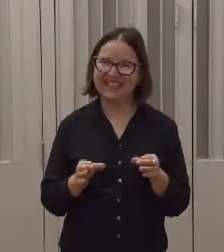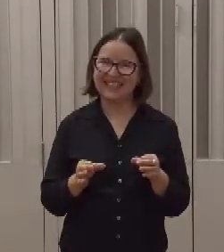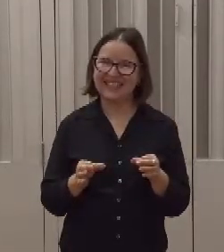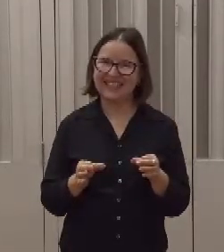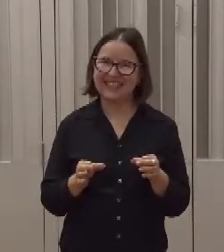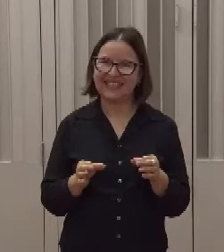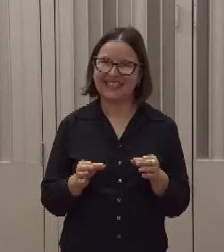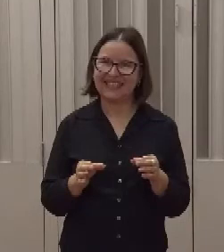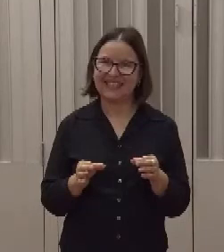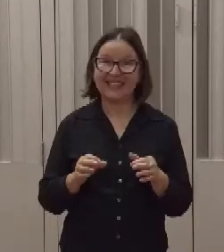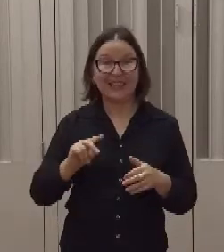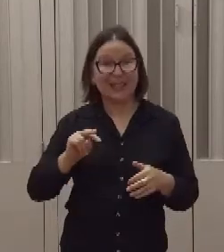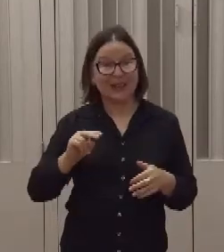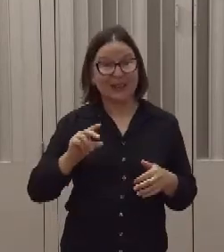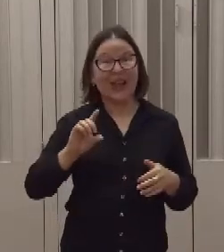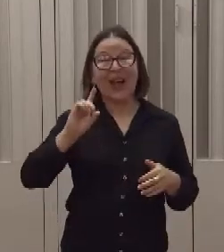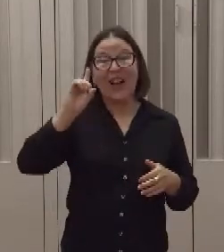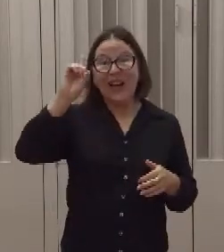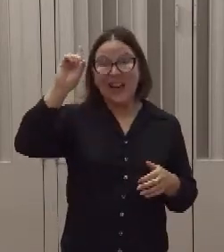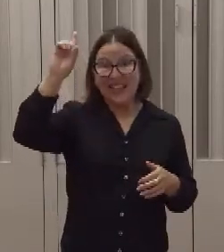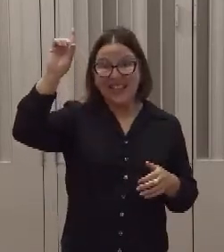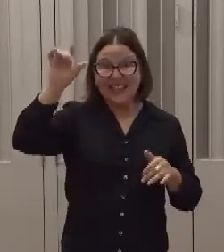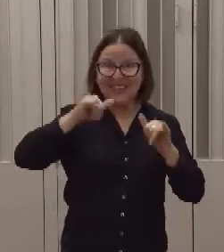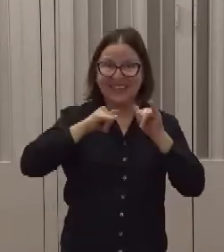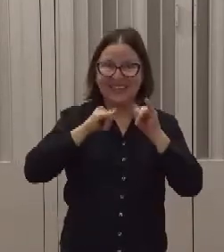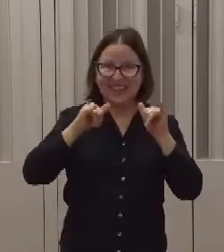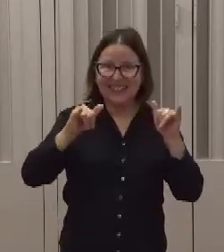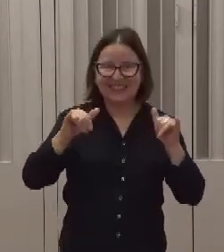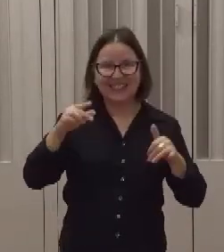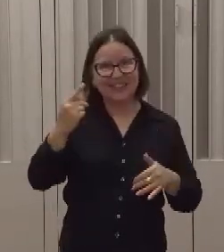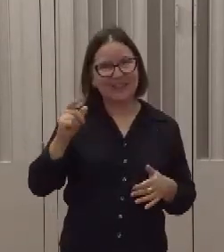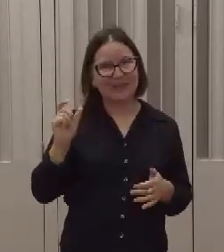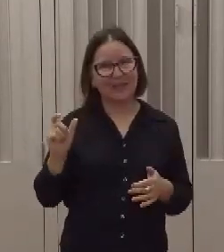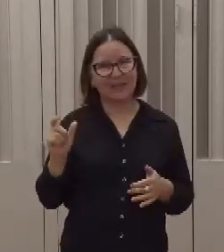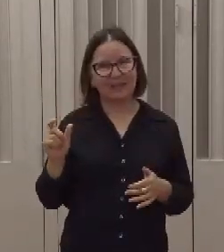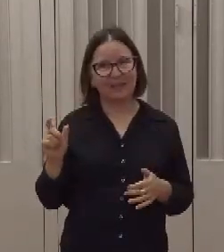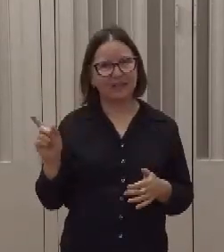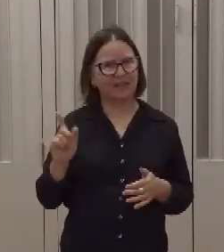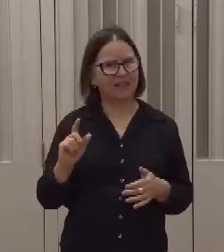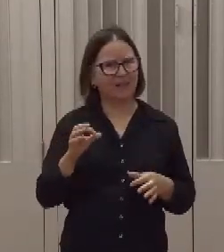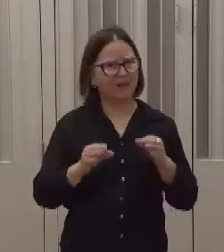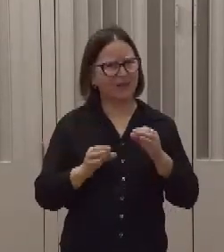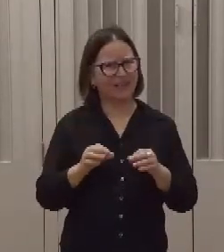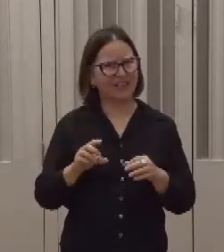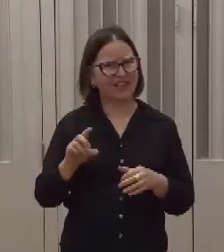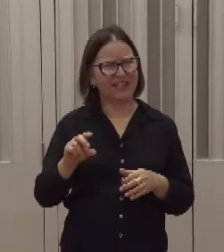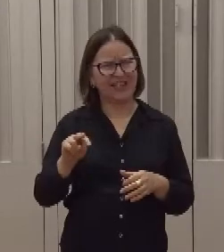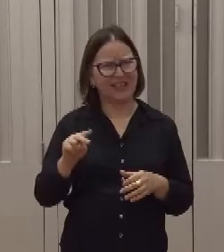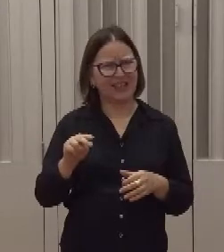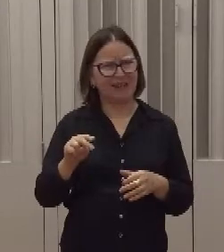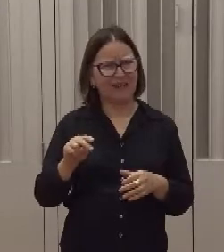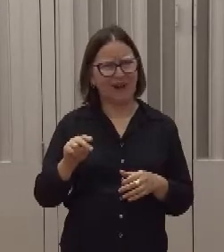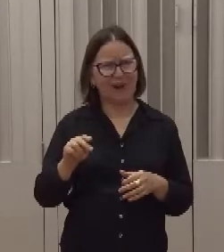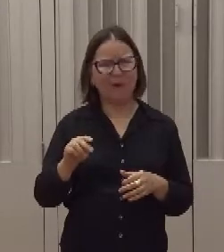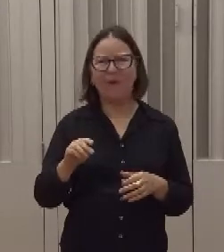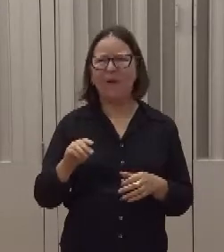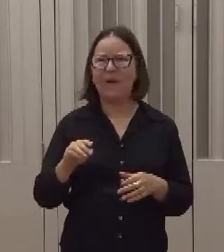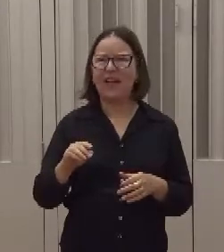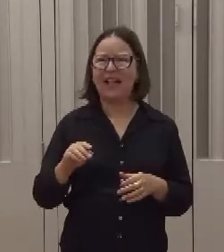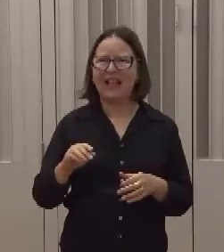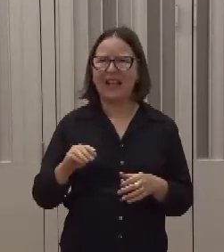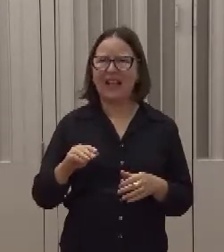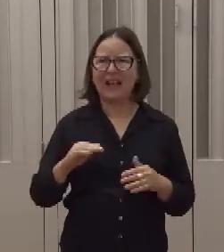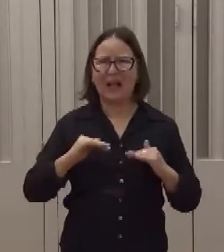como Deus declara na sua palavra. Não é justiça como os ministros do STF pensam. Não é